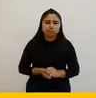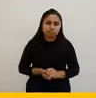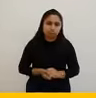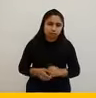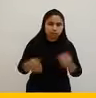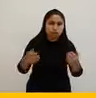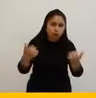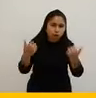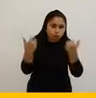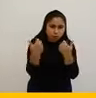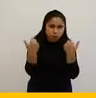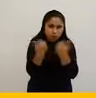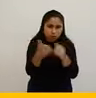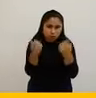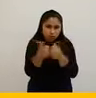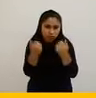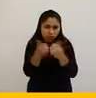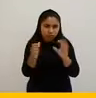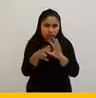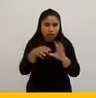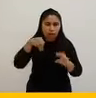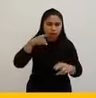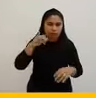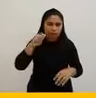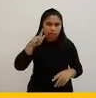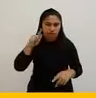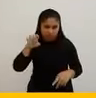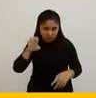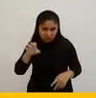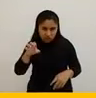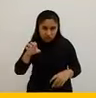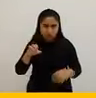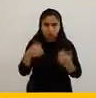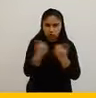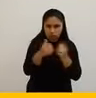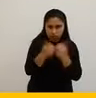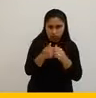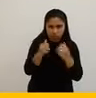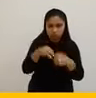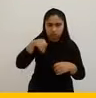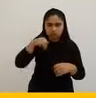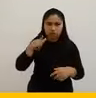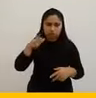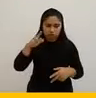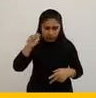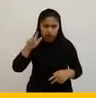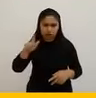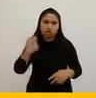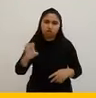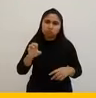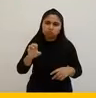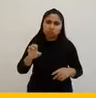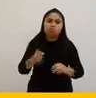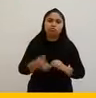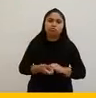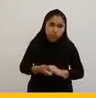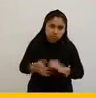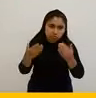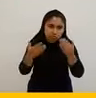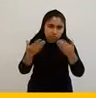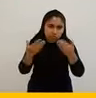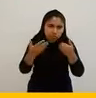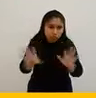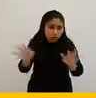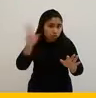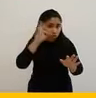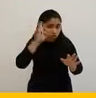Transporte público, a empresa Mirage foi notificada pela prefeitura da reabertura do transporte a